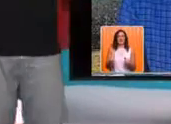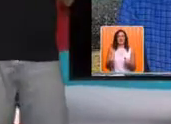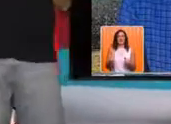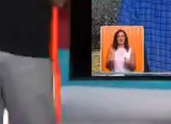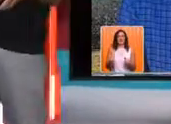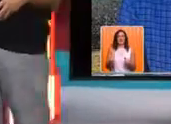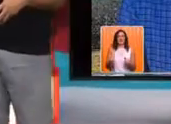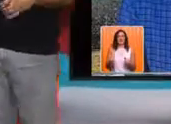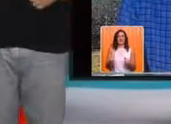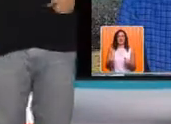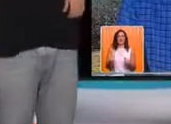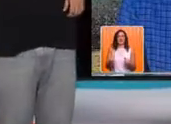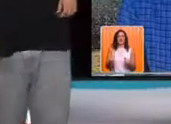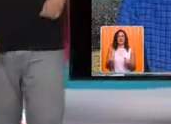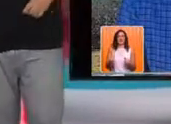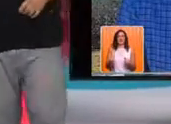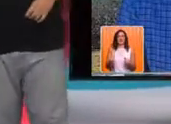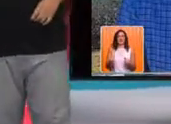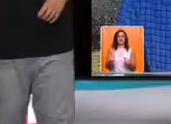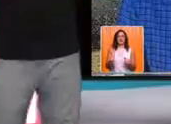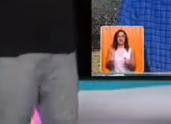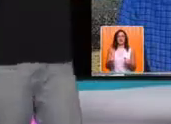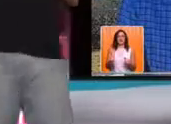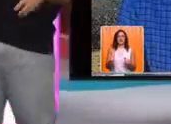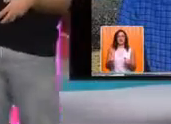aquela brisa essa que eu gosto